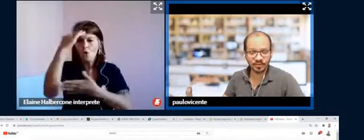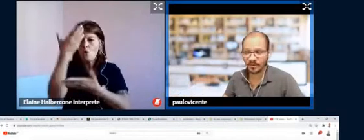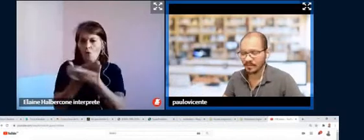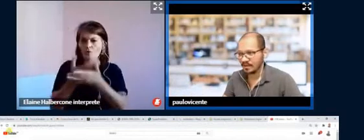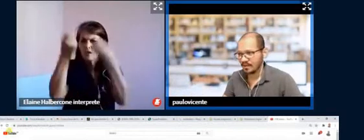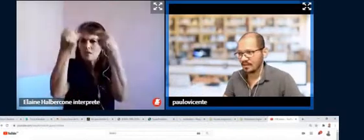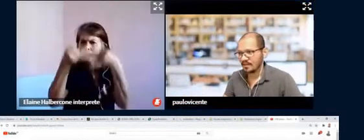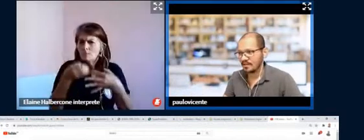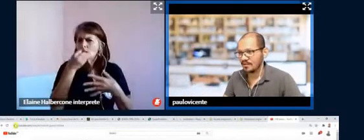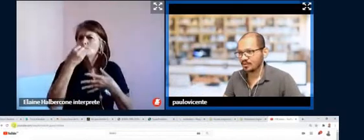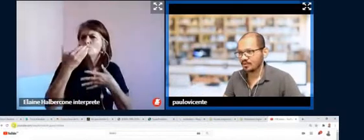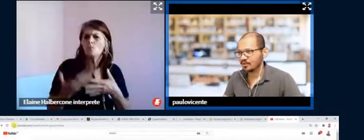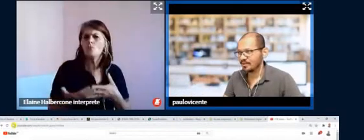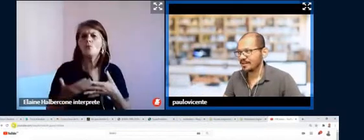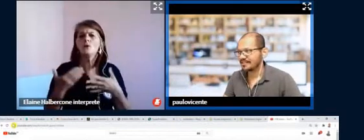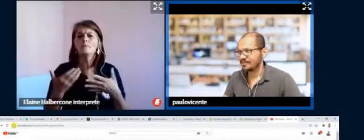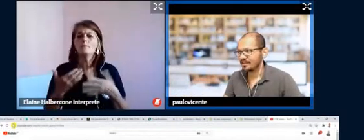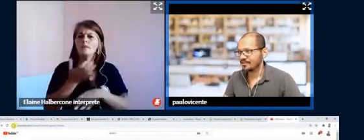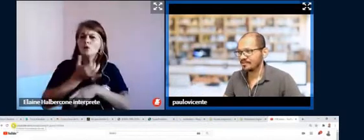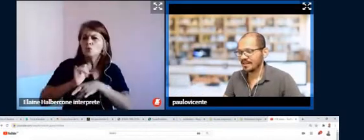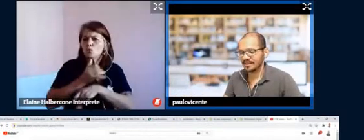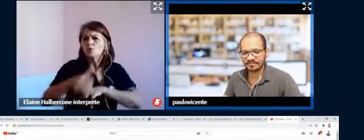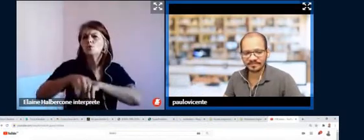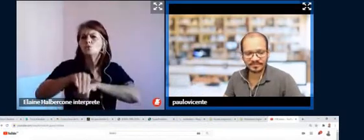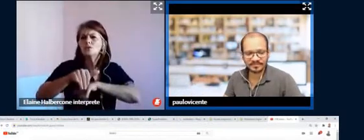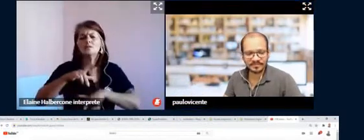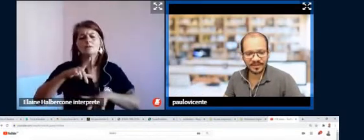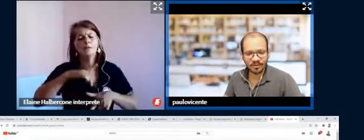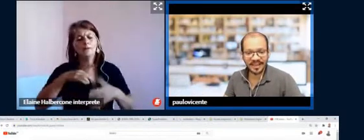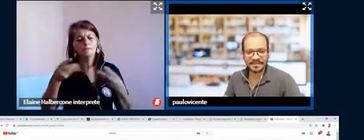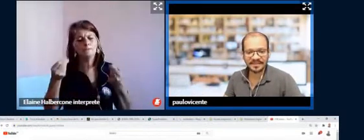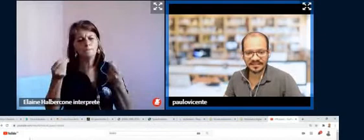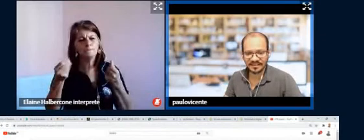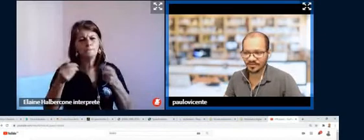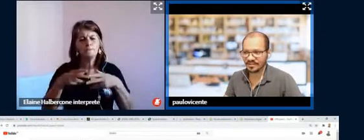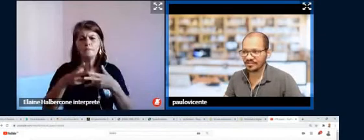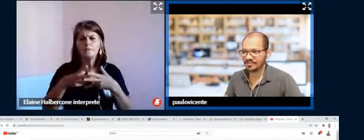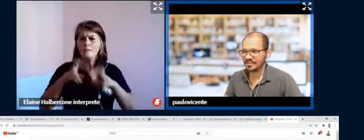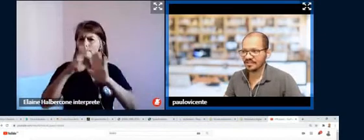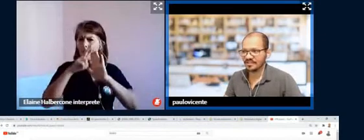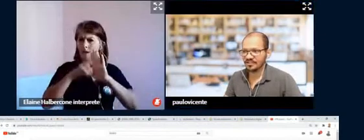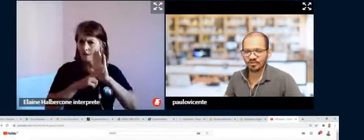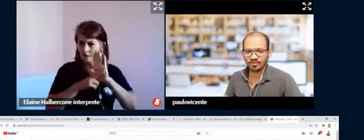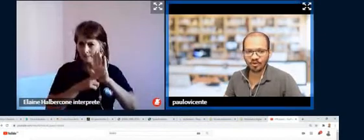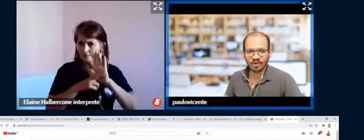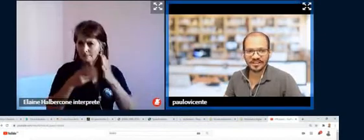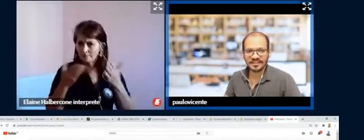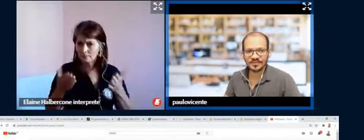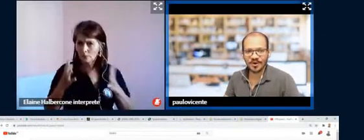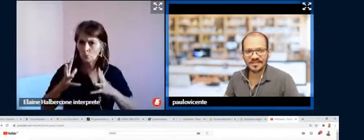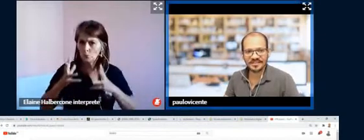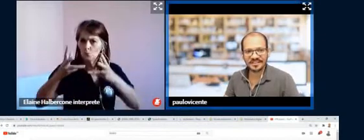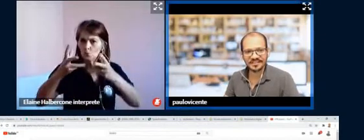muito boa. E o YouTube Educação tem um lema que é o seguinte: todas